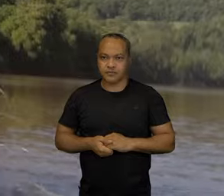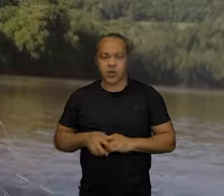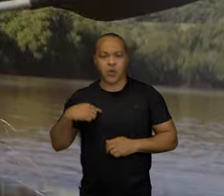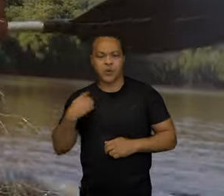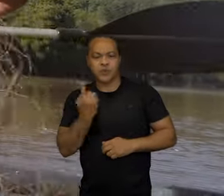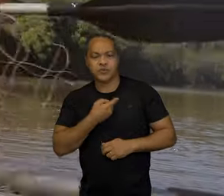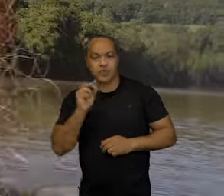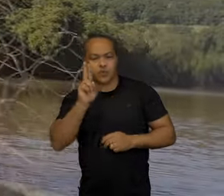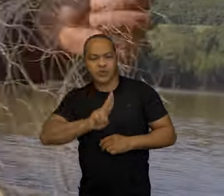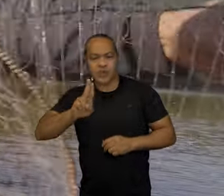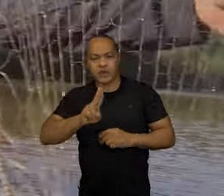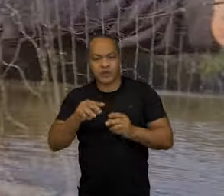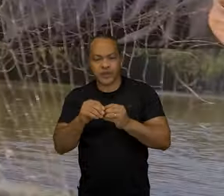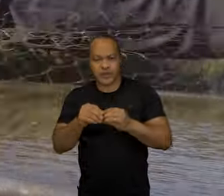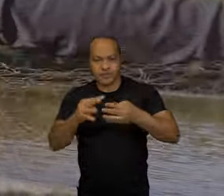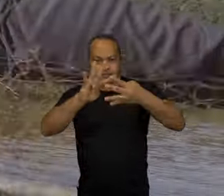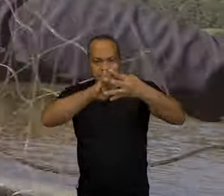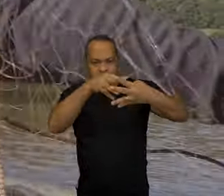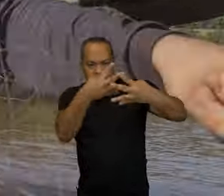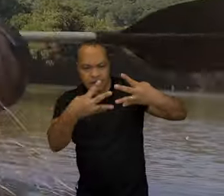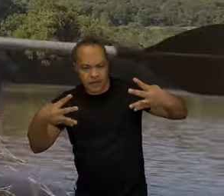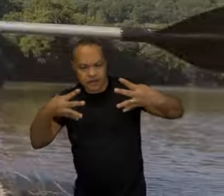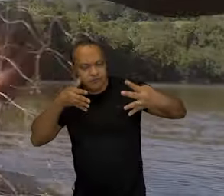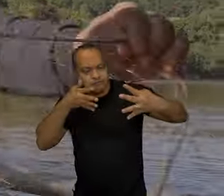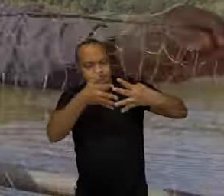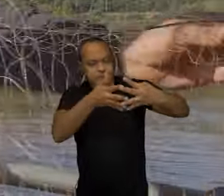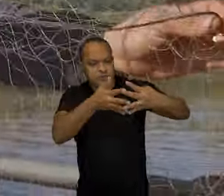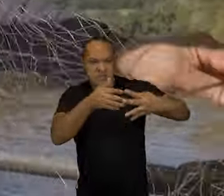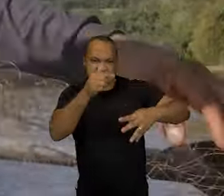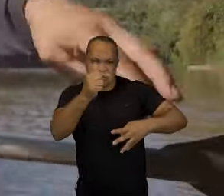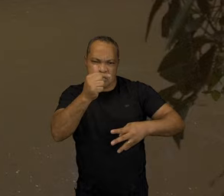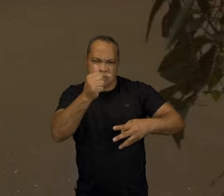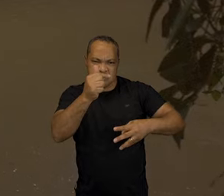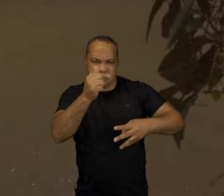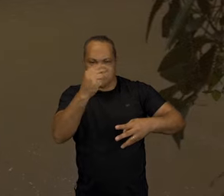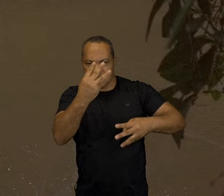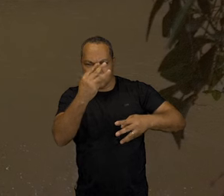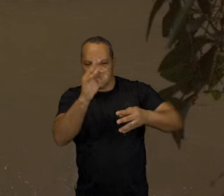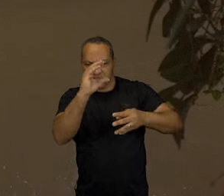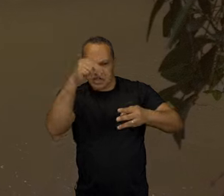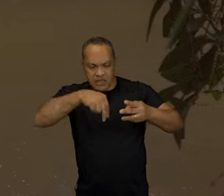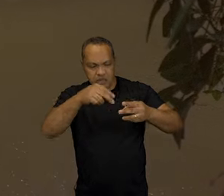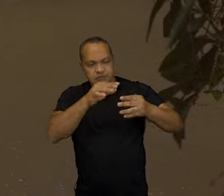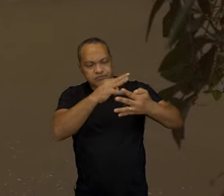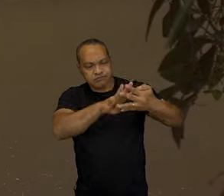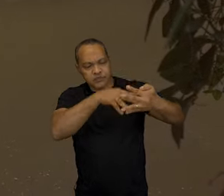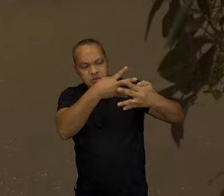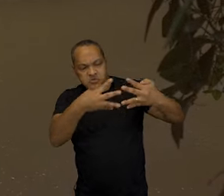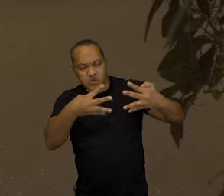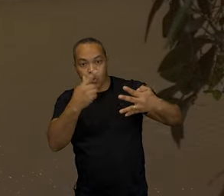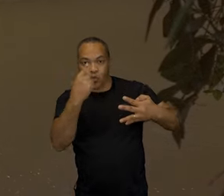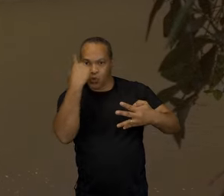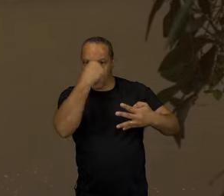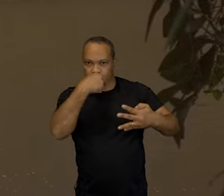Nós utilizamos um conjunto de redes de espera com malhas de 3 a 7 centímetros que ficaram expostas por aproximadamente